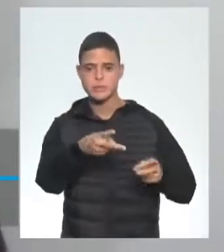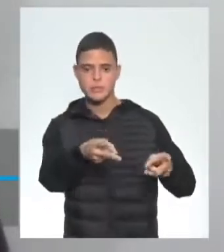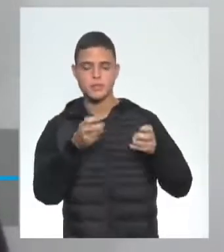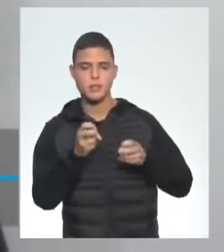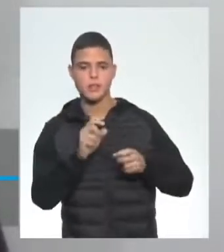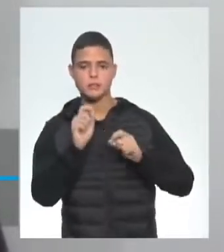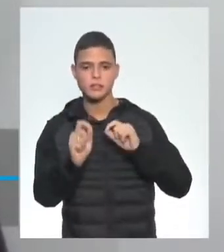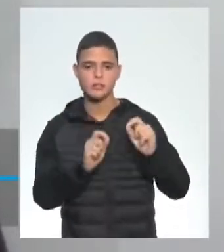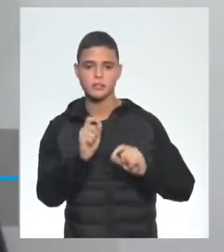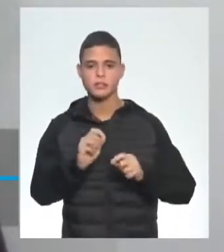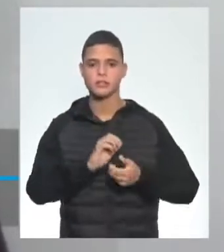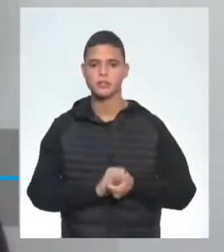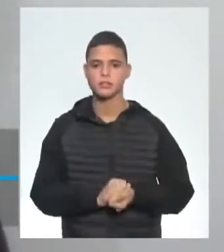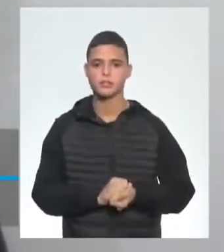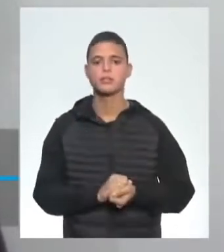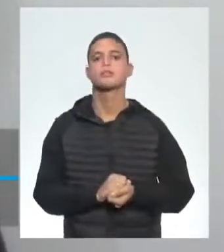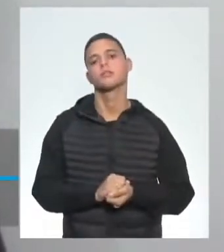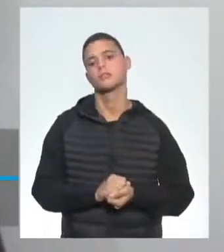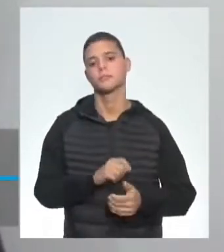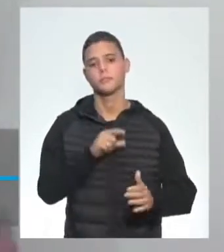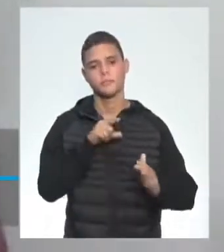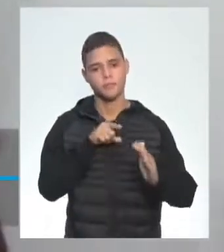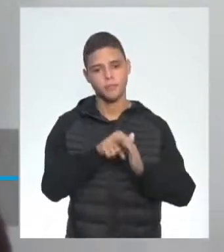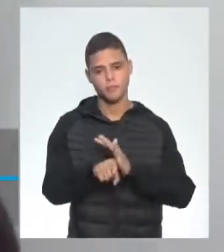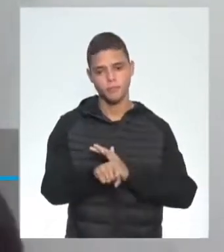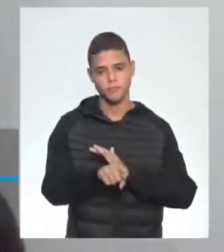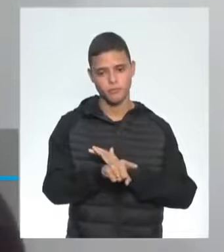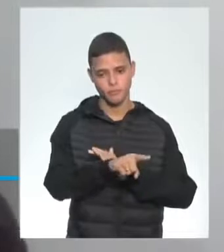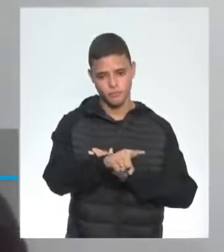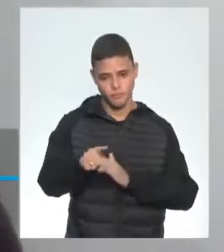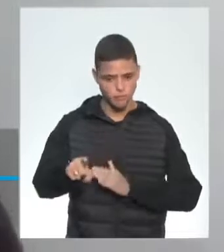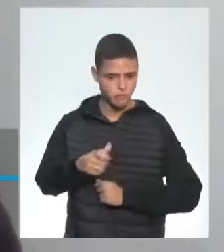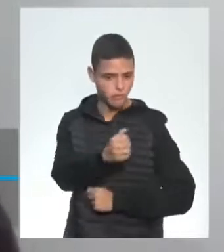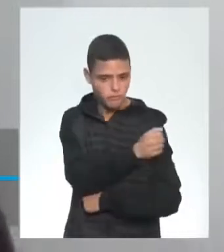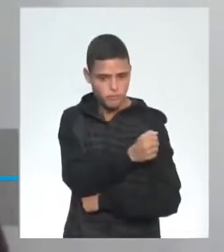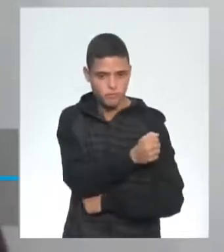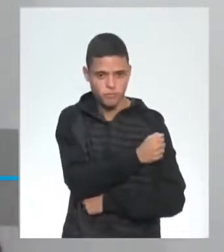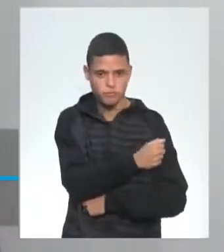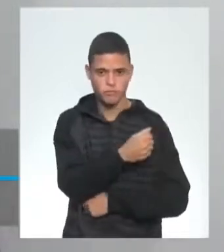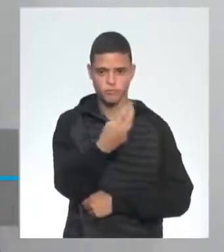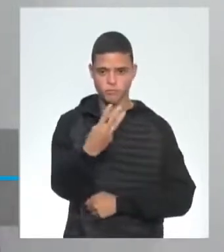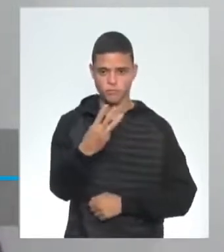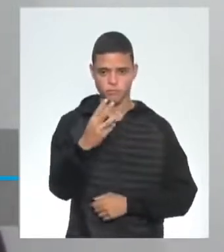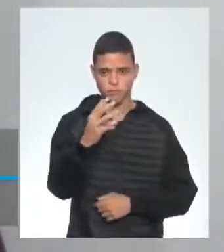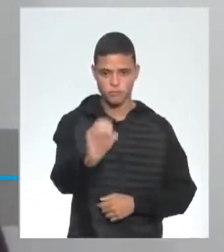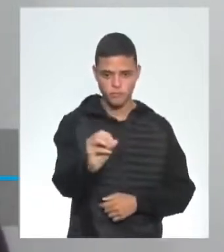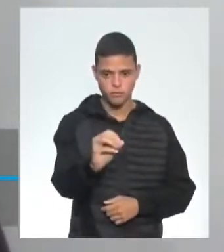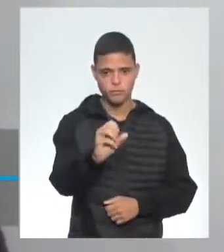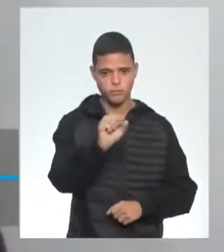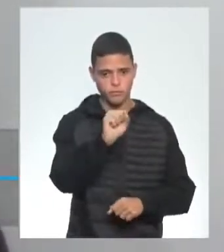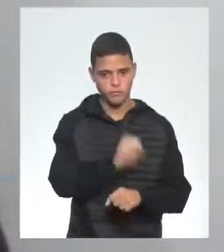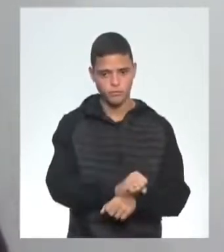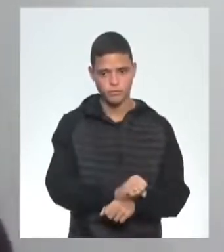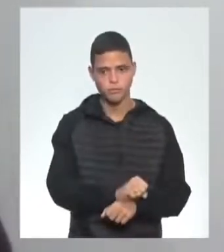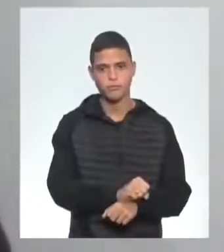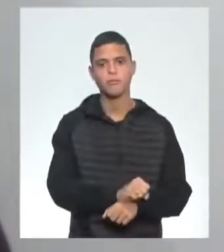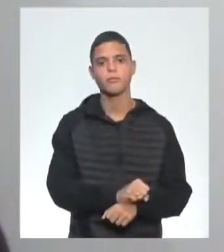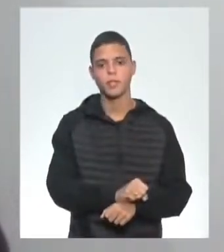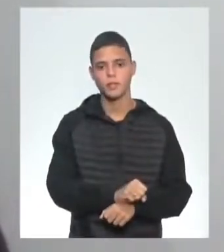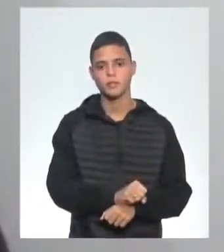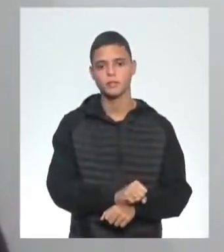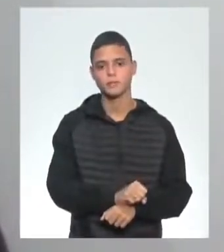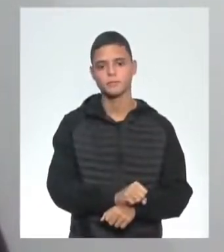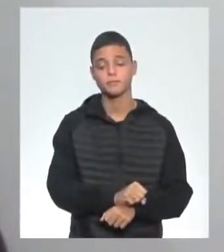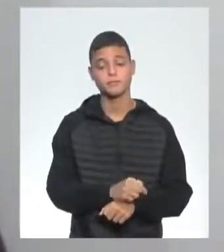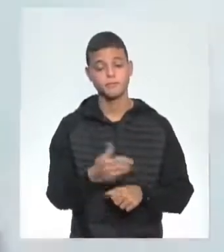sentir seguras. E uma pergunta que agora eu faço para os estudantes. 30 segundinhos, eu sei que é pouco, mas é porque tem muita coisa acontecendo